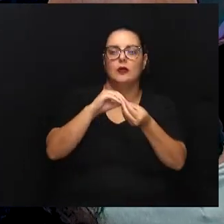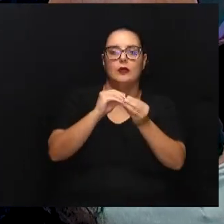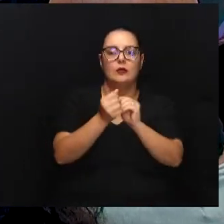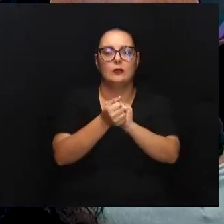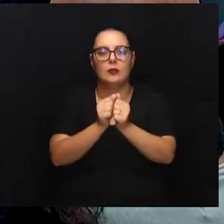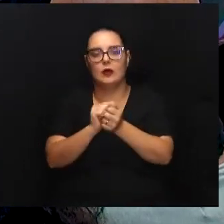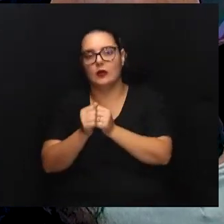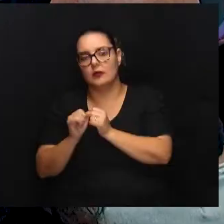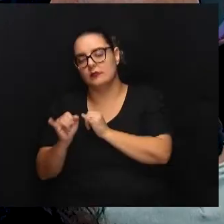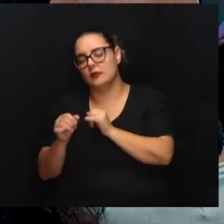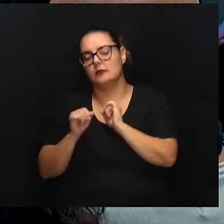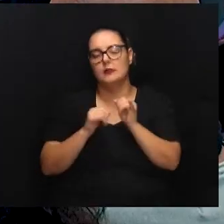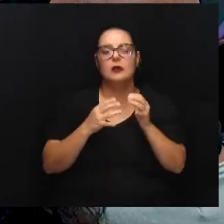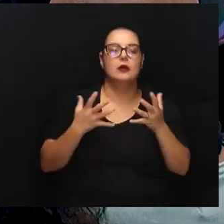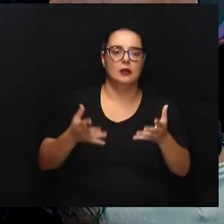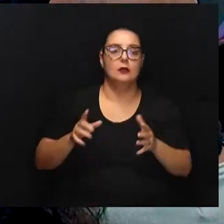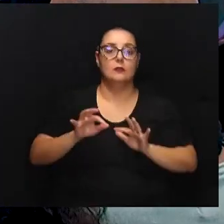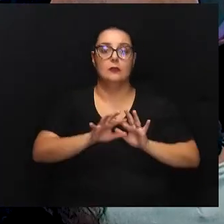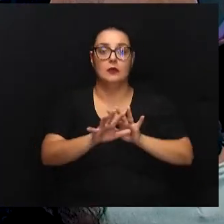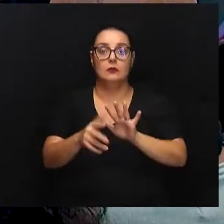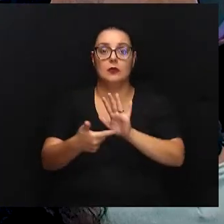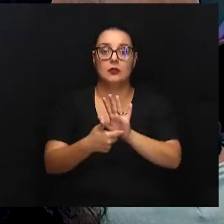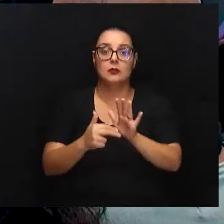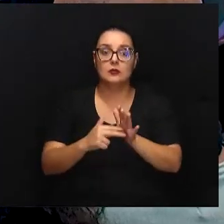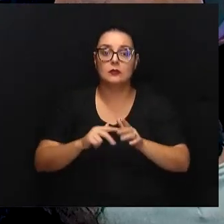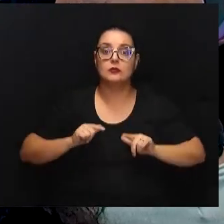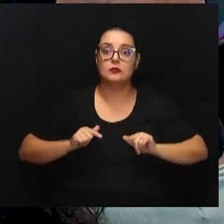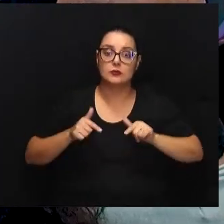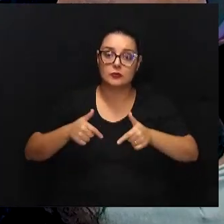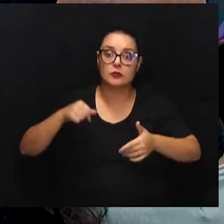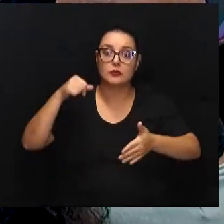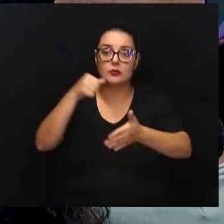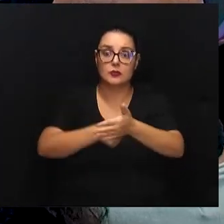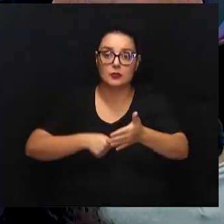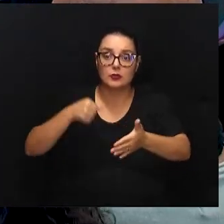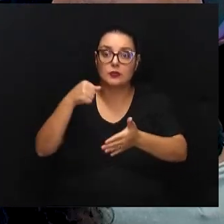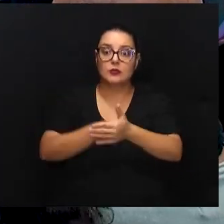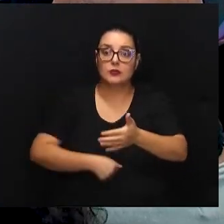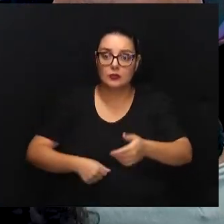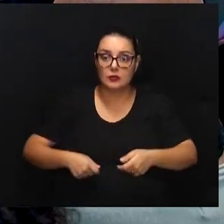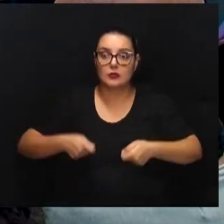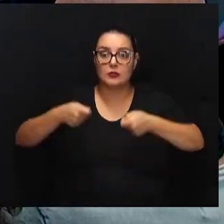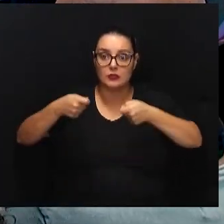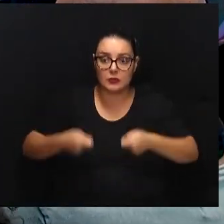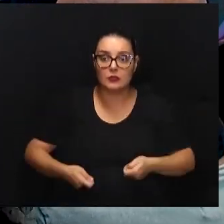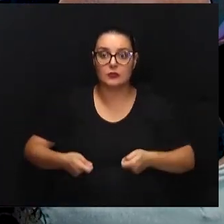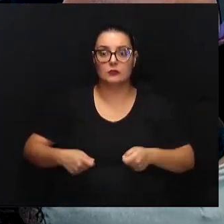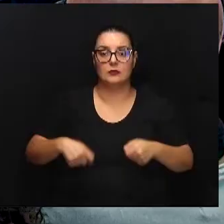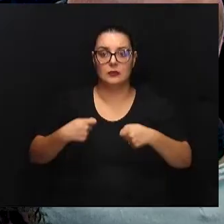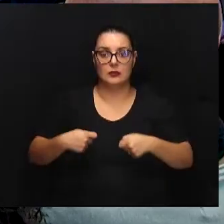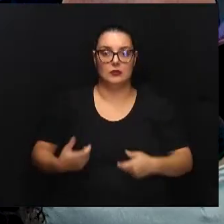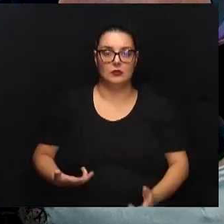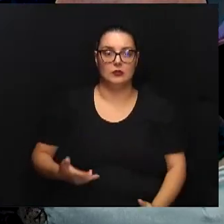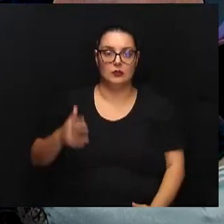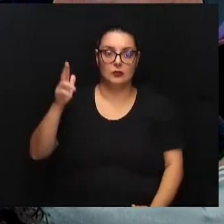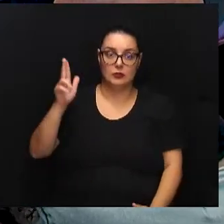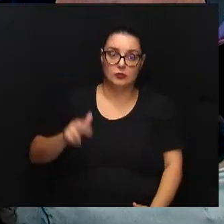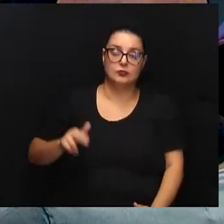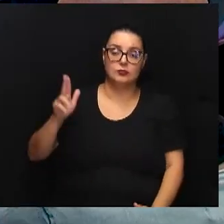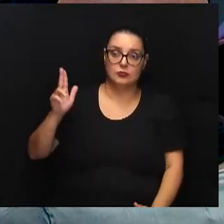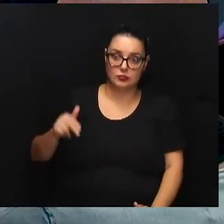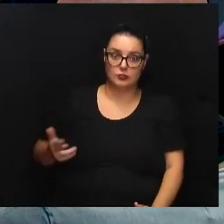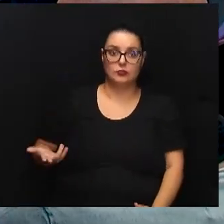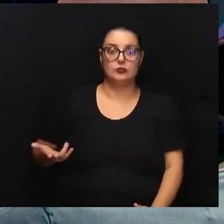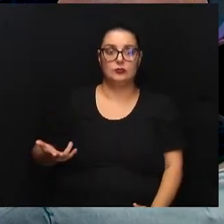É bom beijar, fechação, fritação, mas a parada tem um sentido de luta que a gente tem que garantir